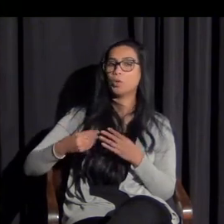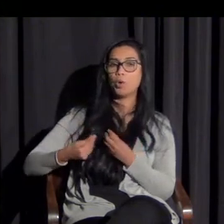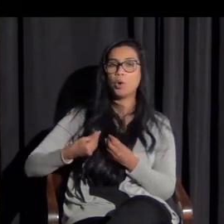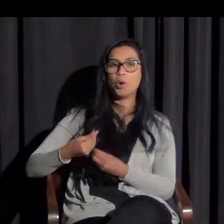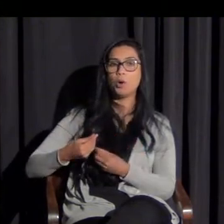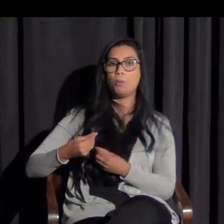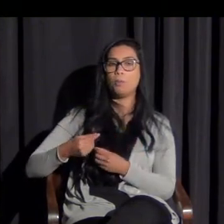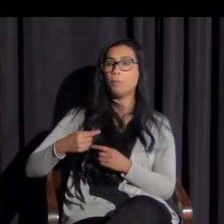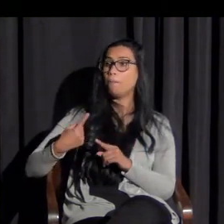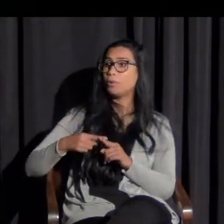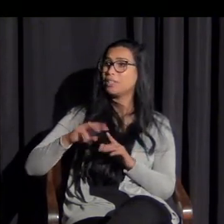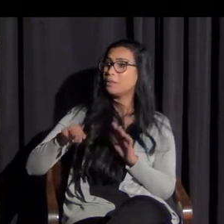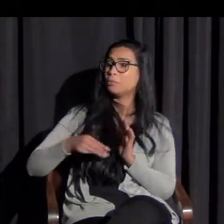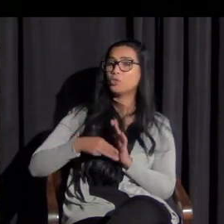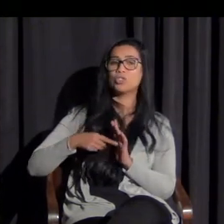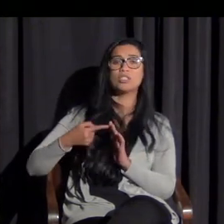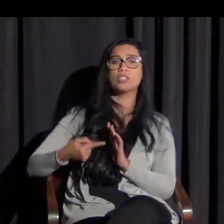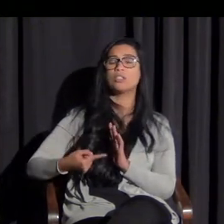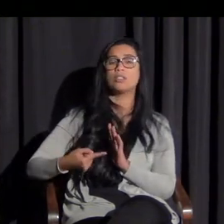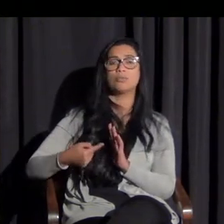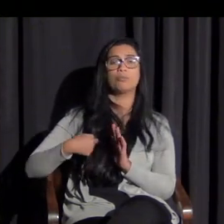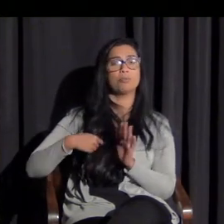concepções relacionadas, né,